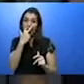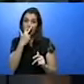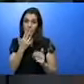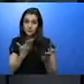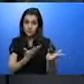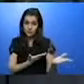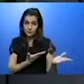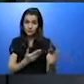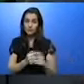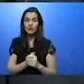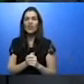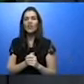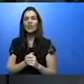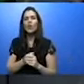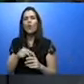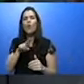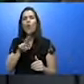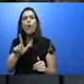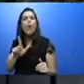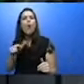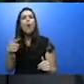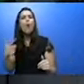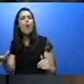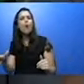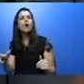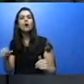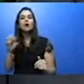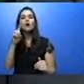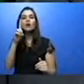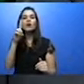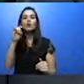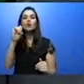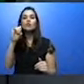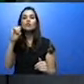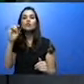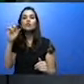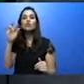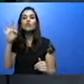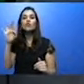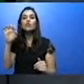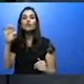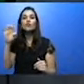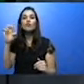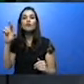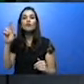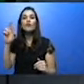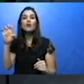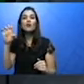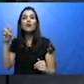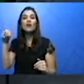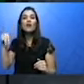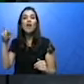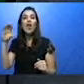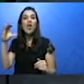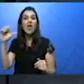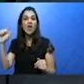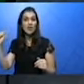E diferença? A diferença acho que é mais fácil para vocês analisarem, né? Diferença significa